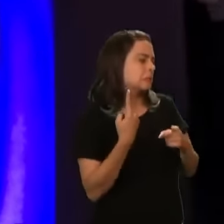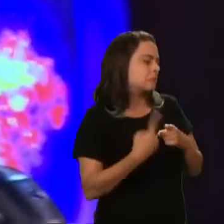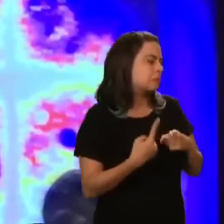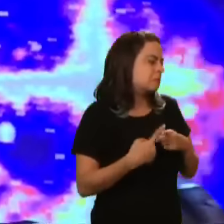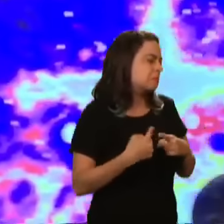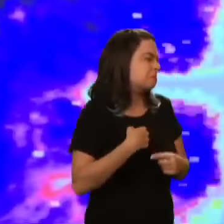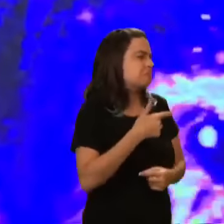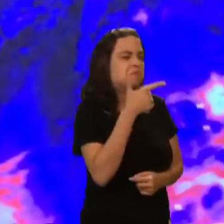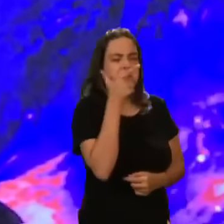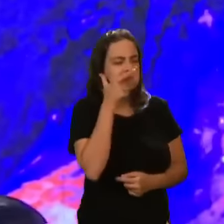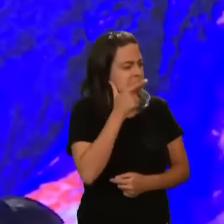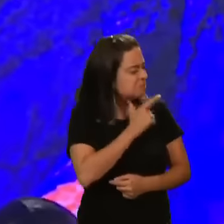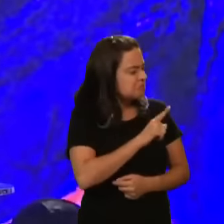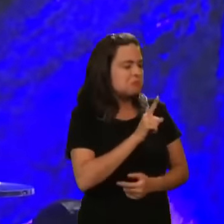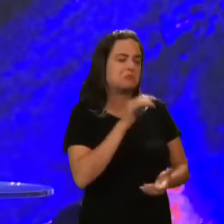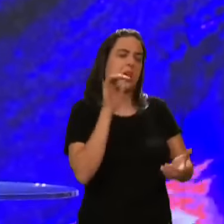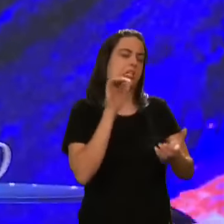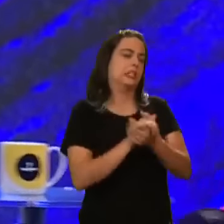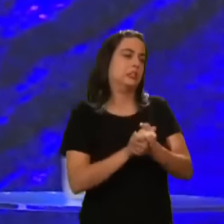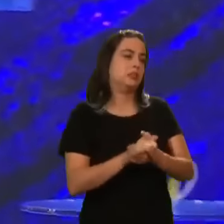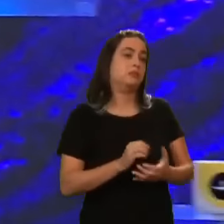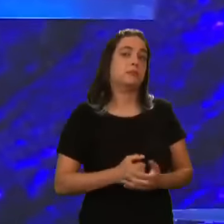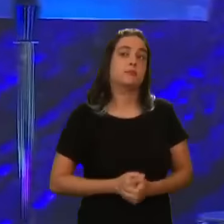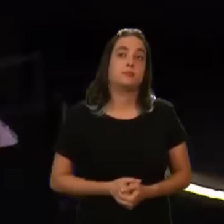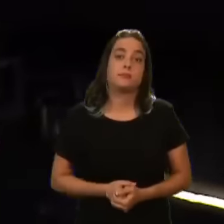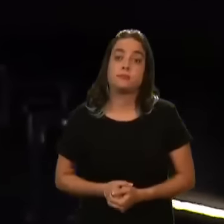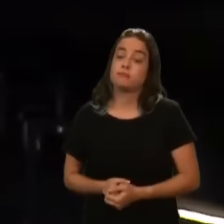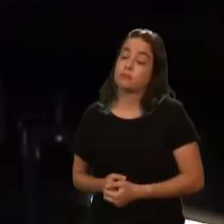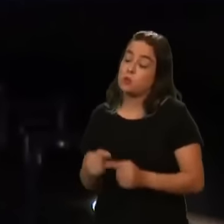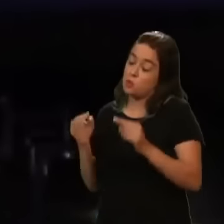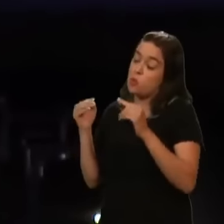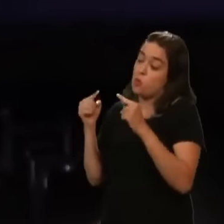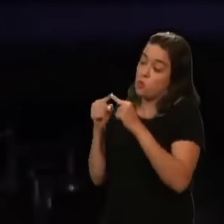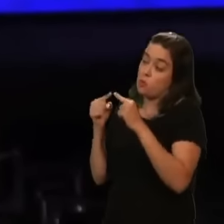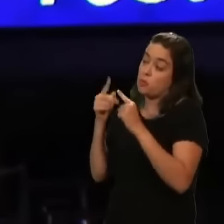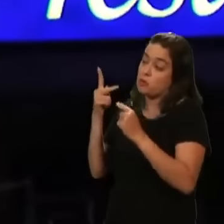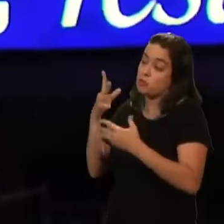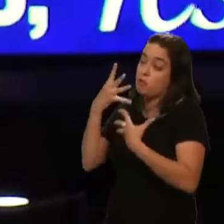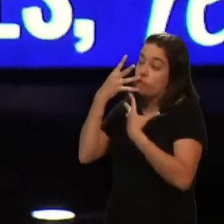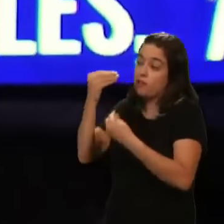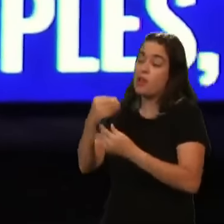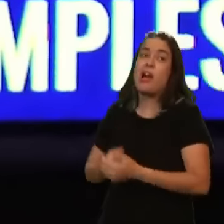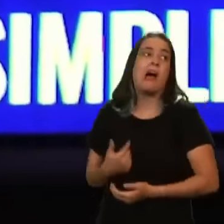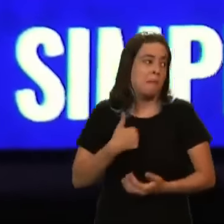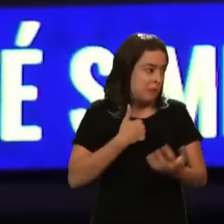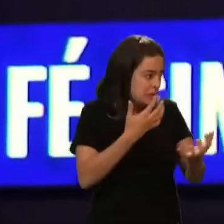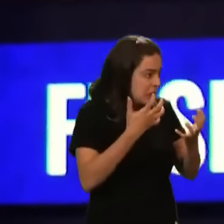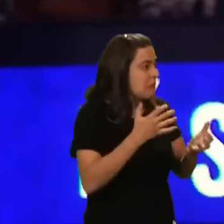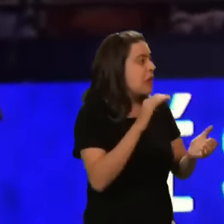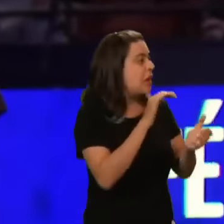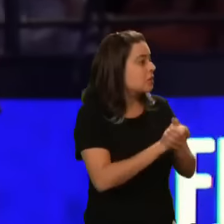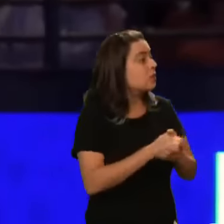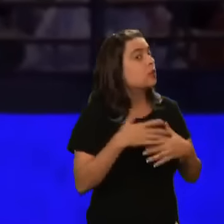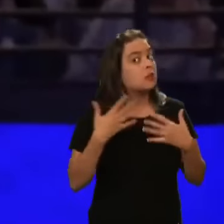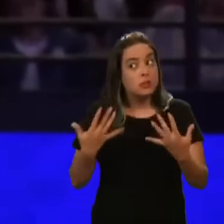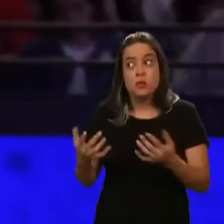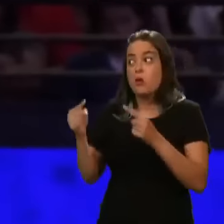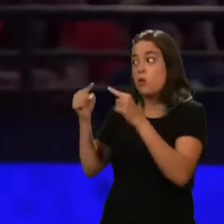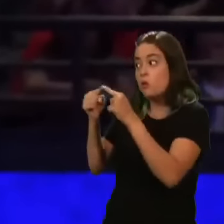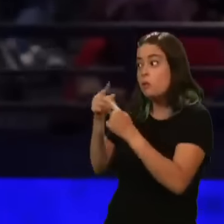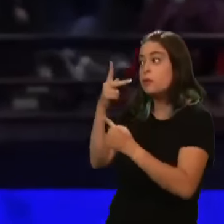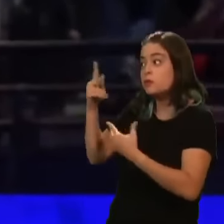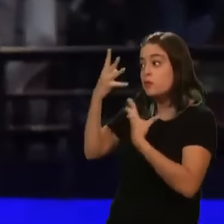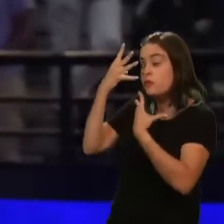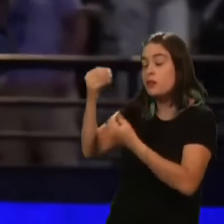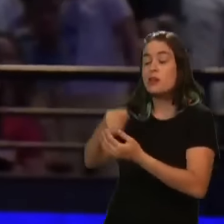eu não consigo casar. Eu falei: seja feito segundo a sua fé. Ela falou: não, mas eu quero casar. Eu falei: seja feito segundo a sua fé. Ela falou: mas eu